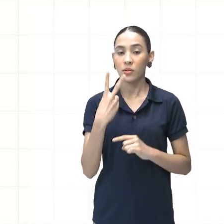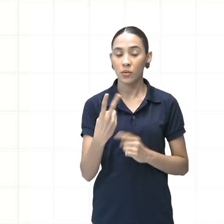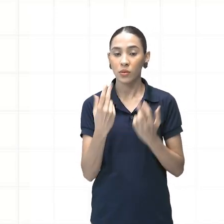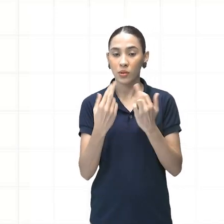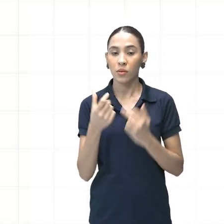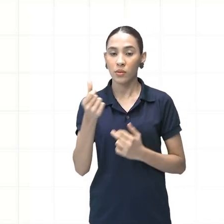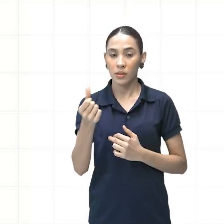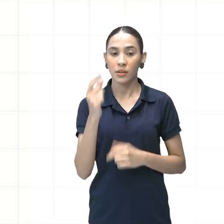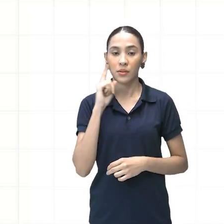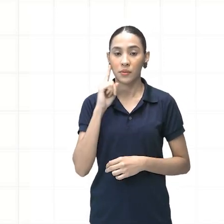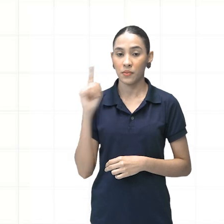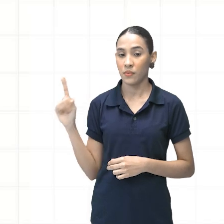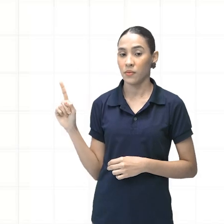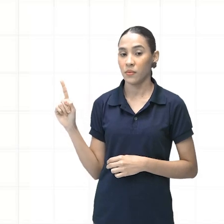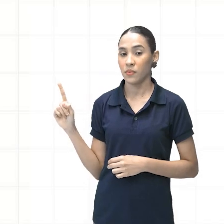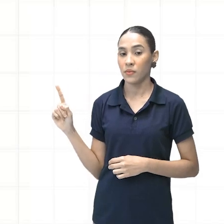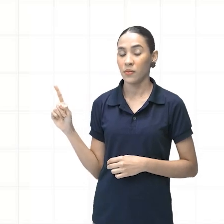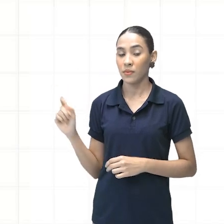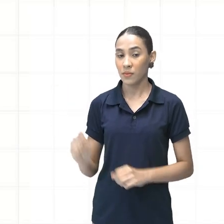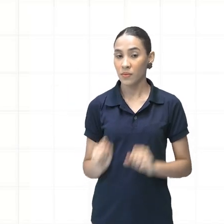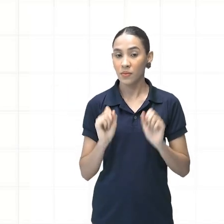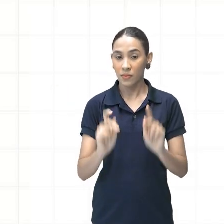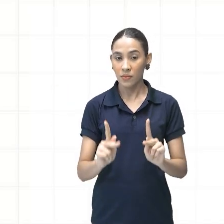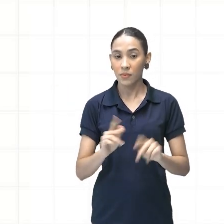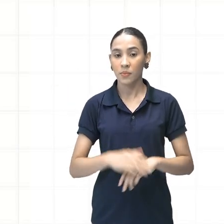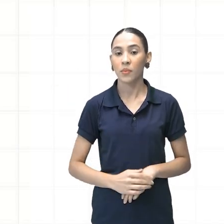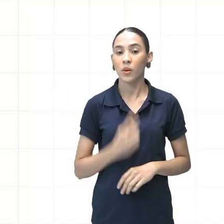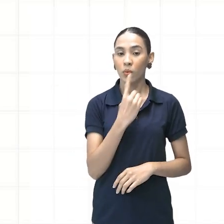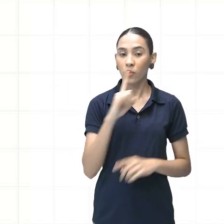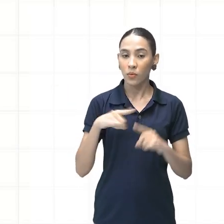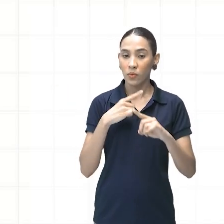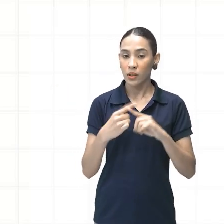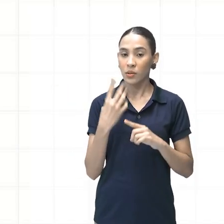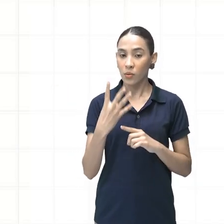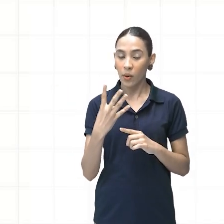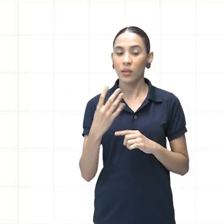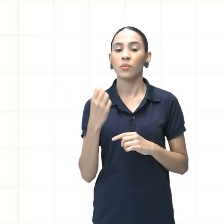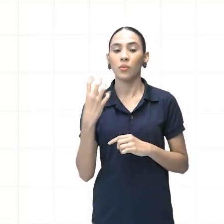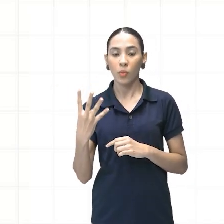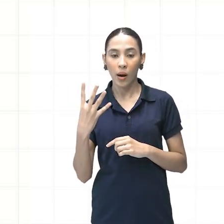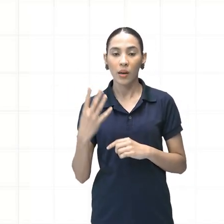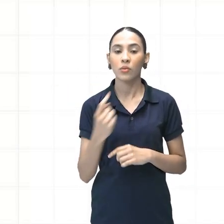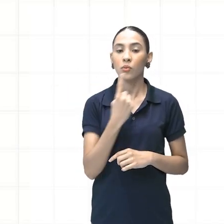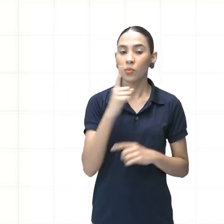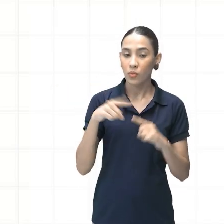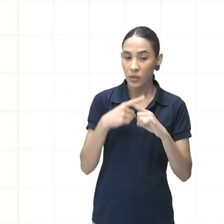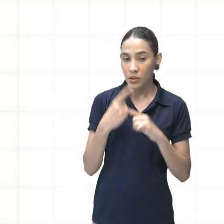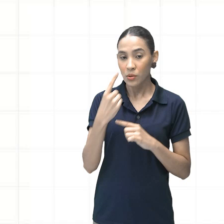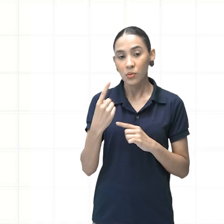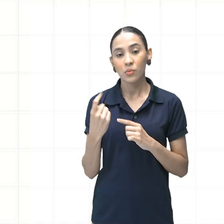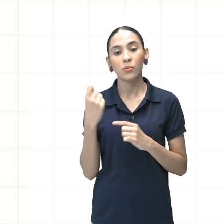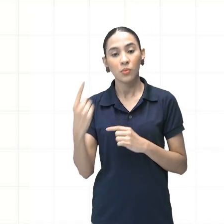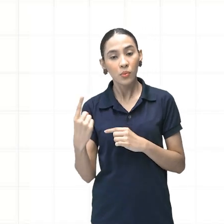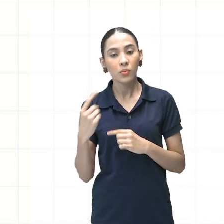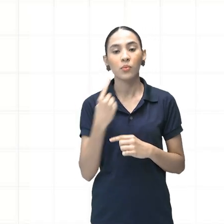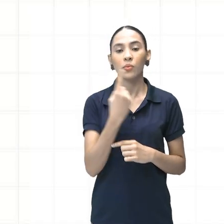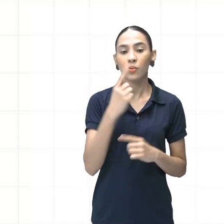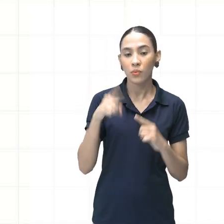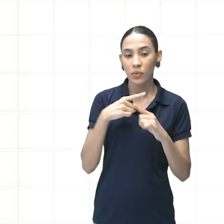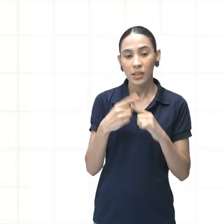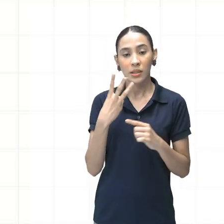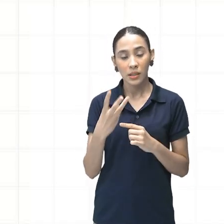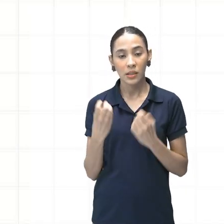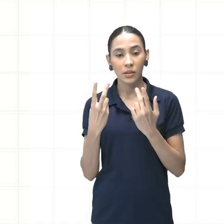2, 6. Certo? 1 vezes 4, 4, 1 vezes 1, 1, e 1 vezes